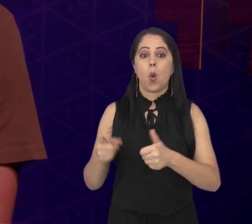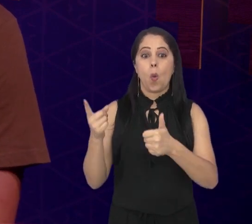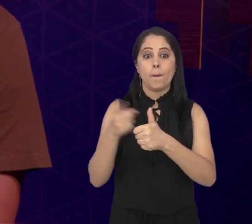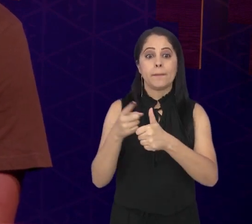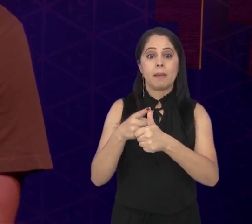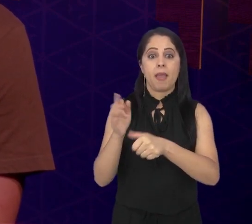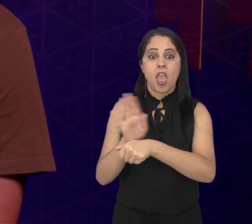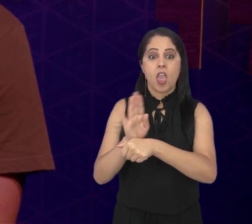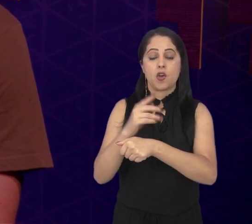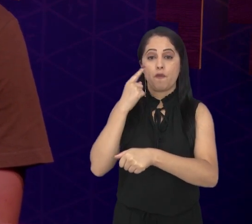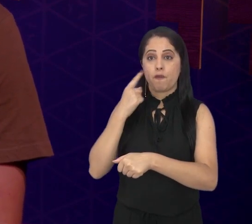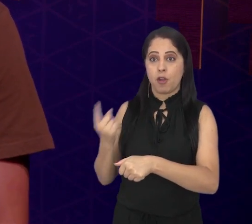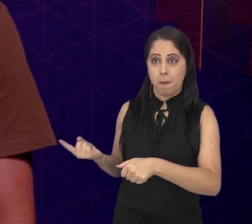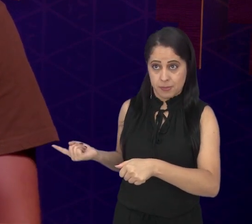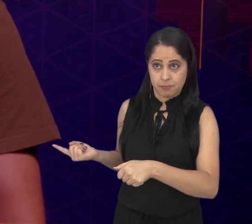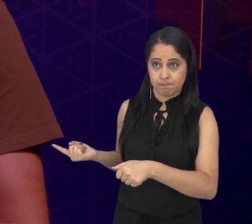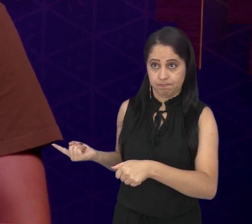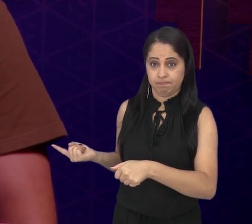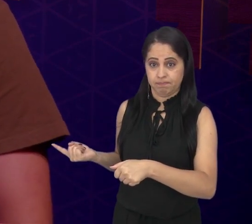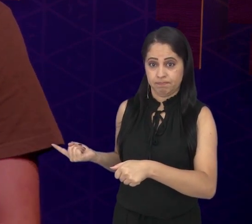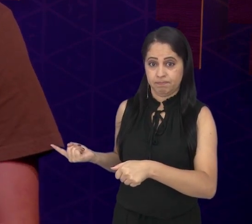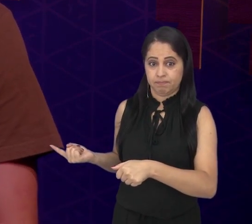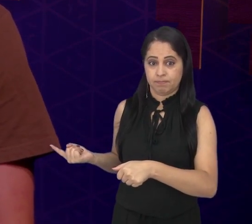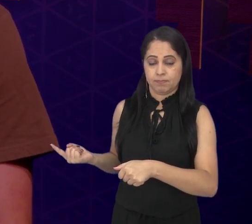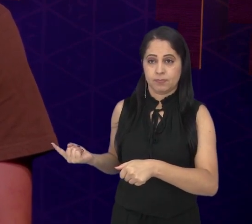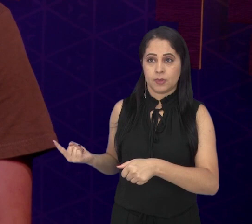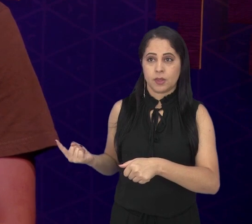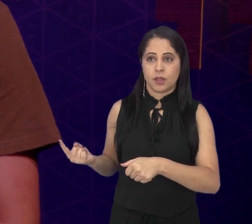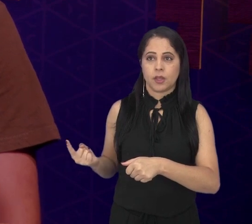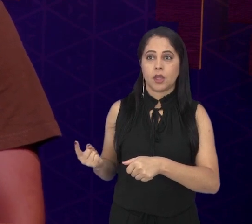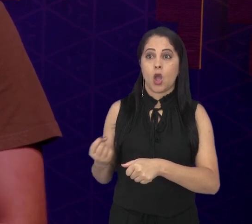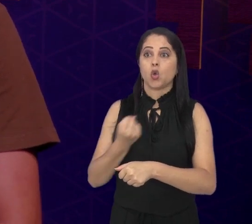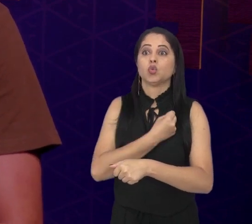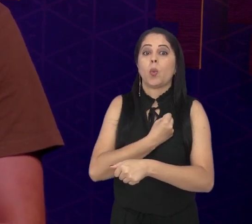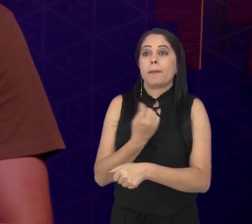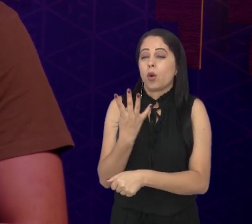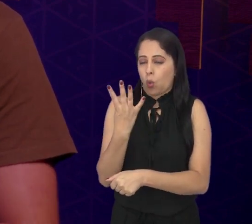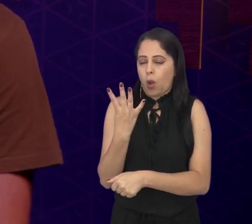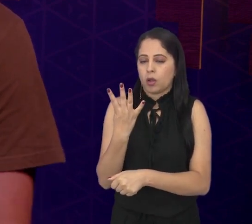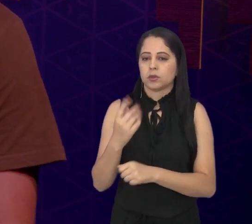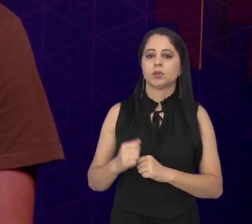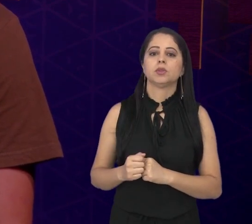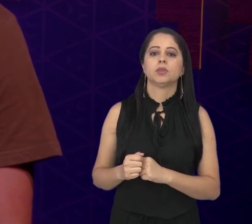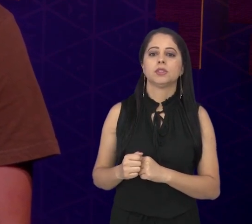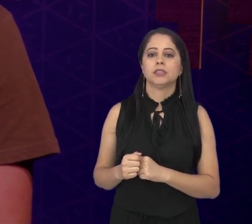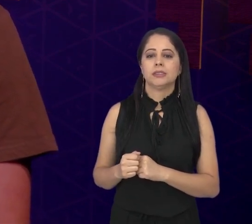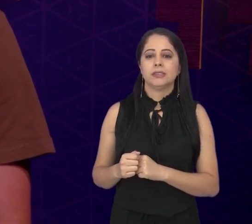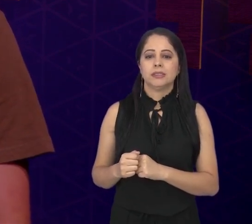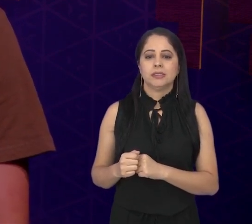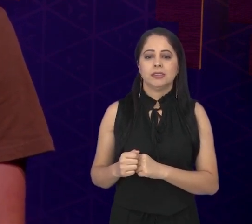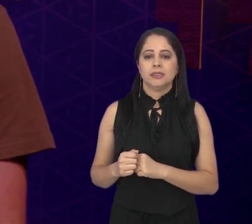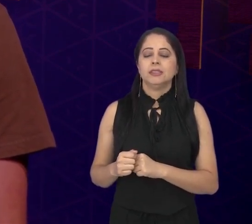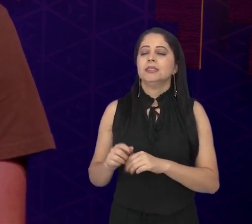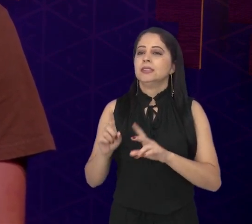o primeiro Star Wars, a história do primeiro filme, do episódio 4, que foi o primeiro que foi lançado,